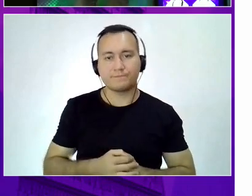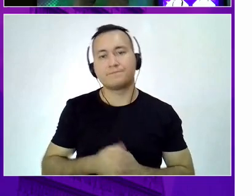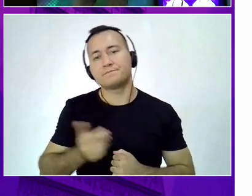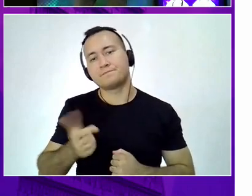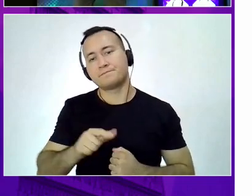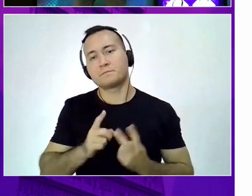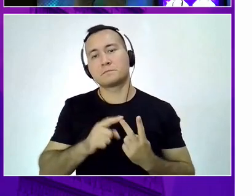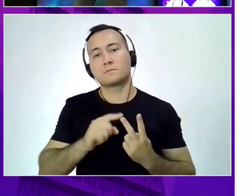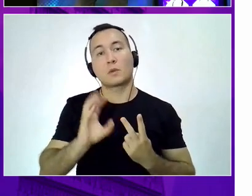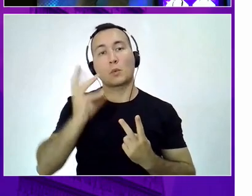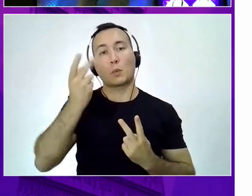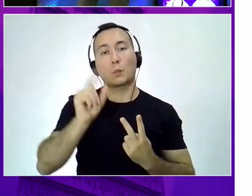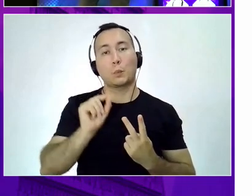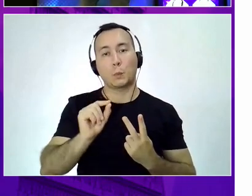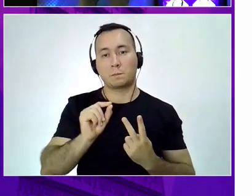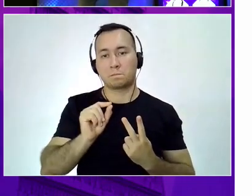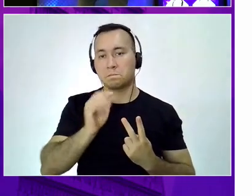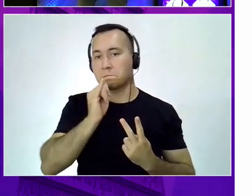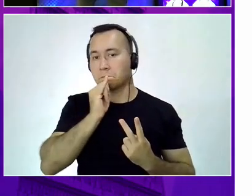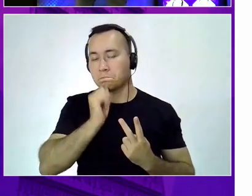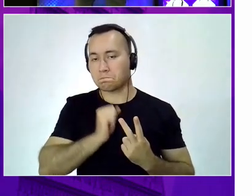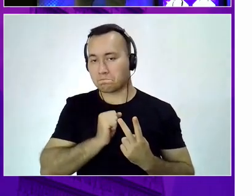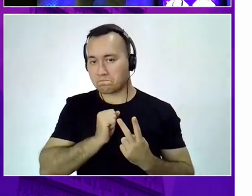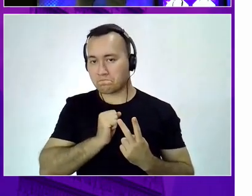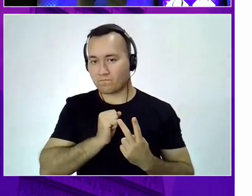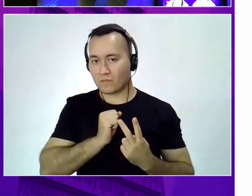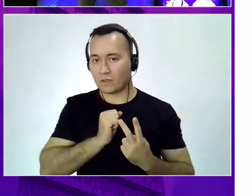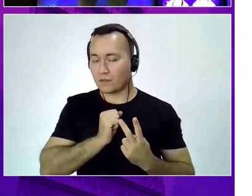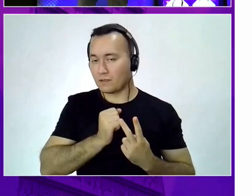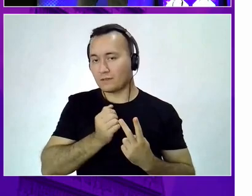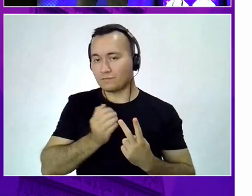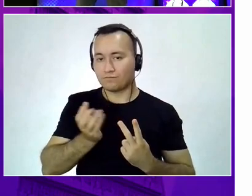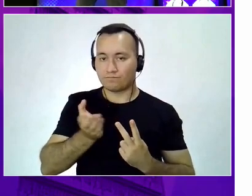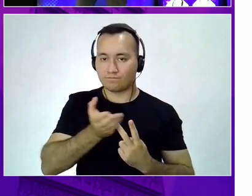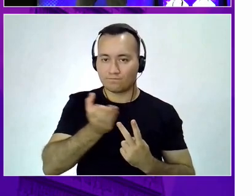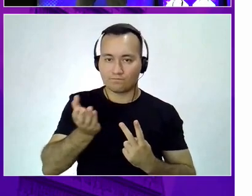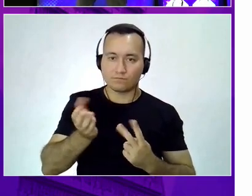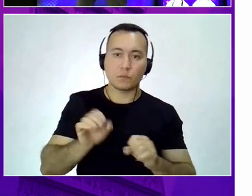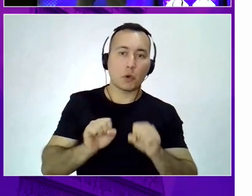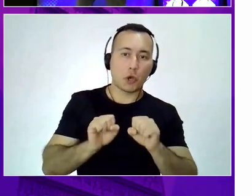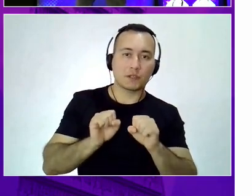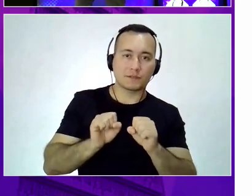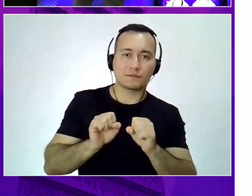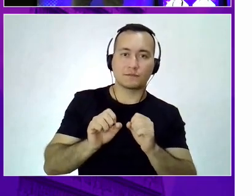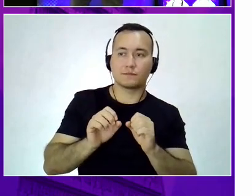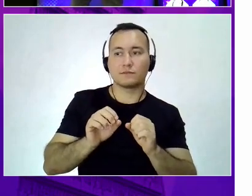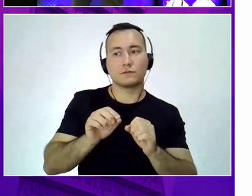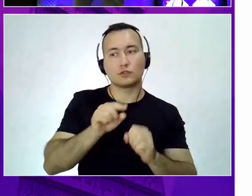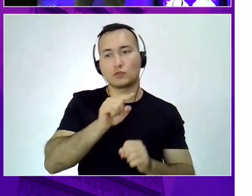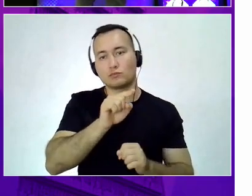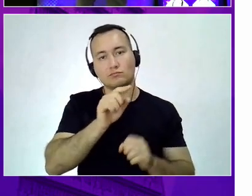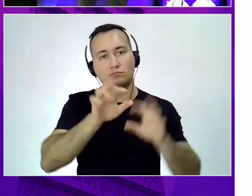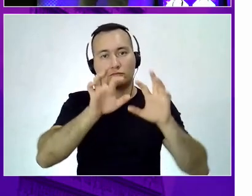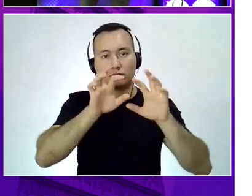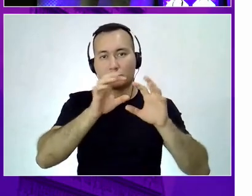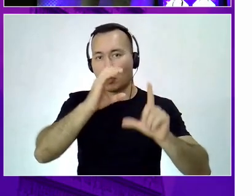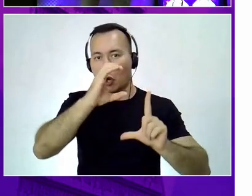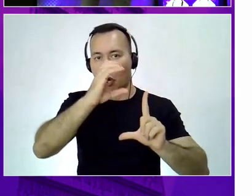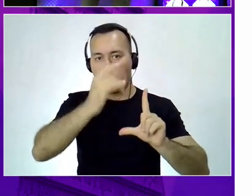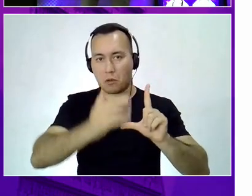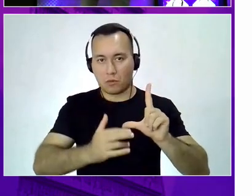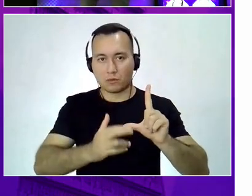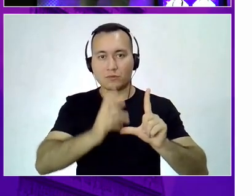vai para a produção. Cara, é outro ambiente, com outras configurações, com outro cenário, eu rodo às vezes outros scripts para poder botar esse pacote de produção. Cara, isso é